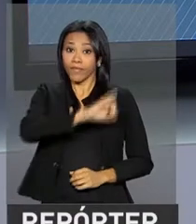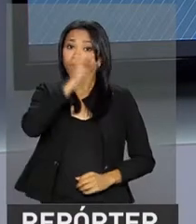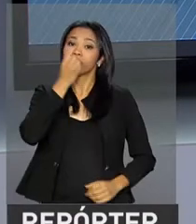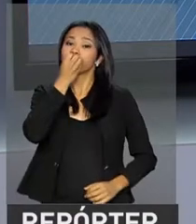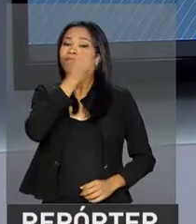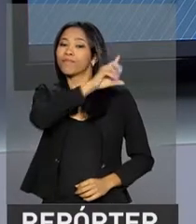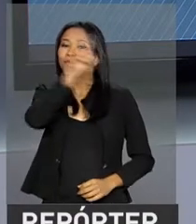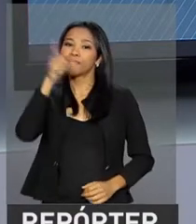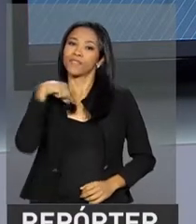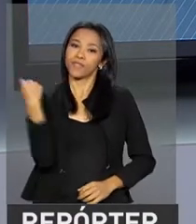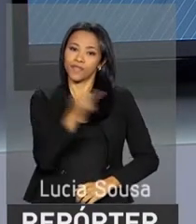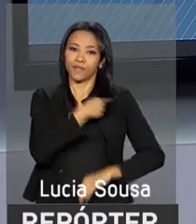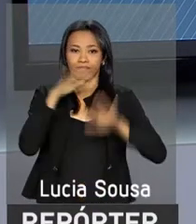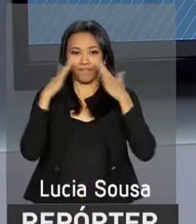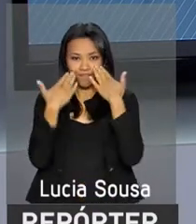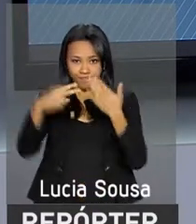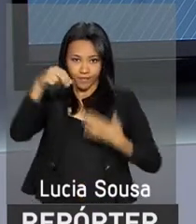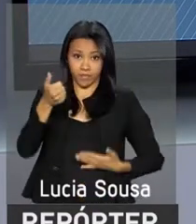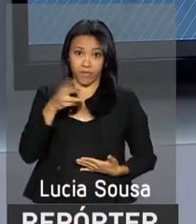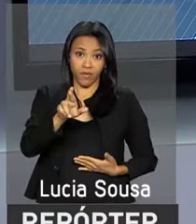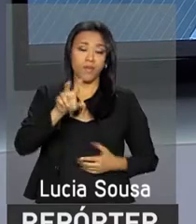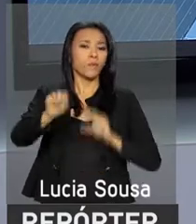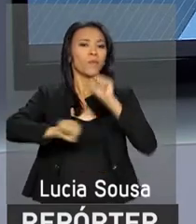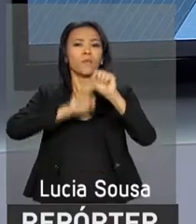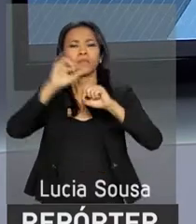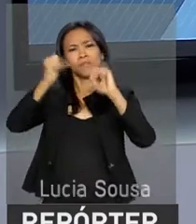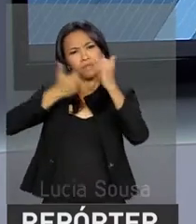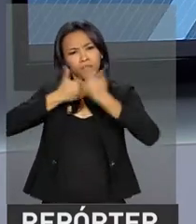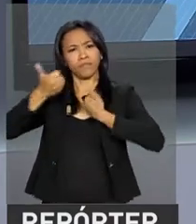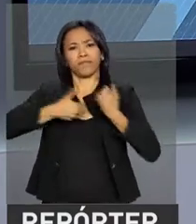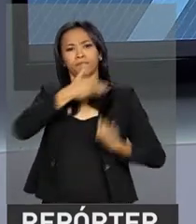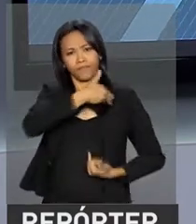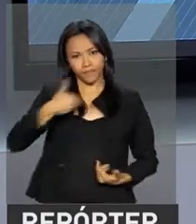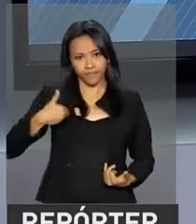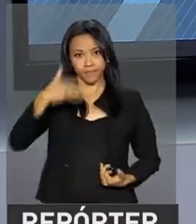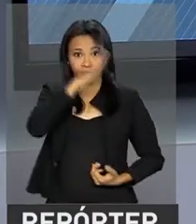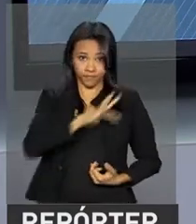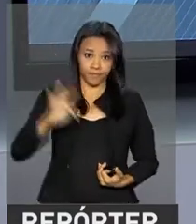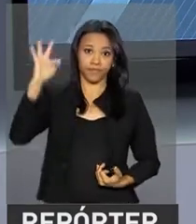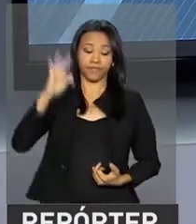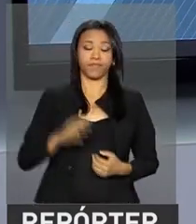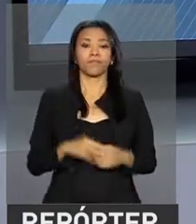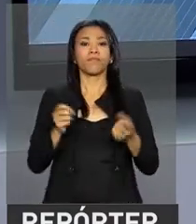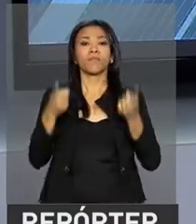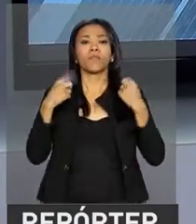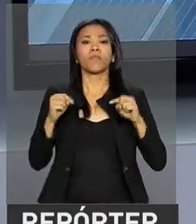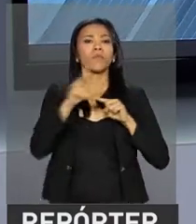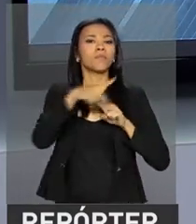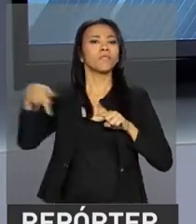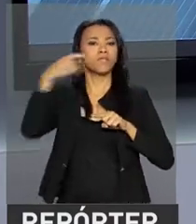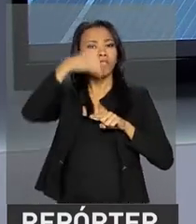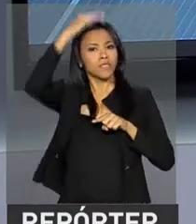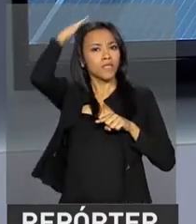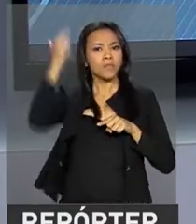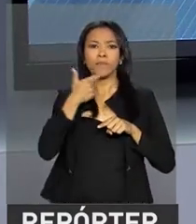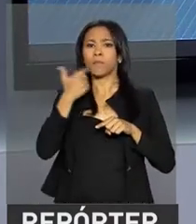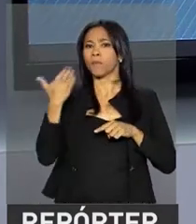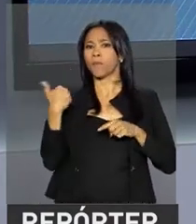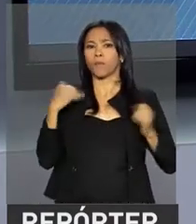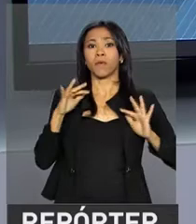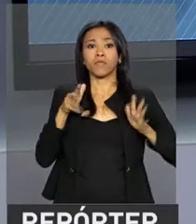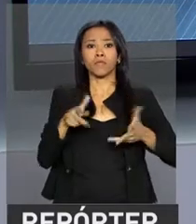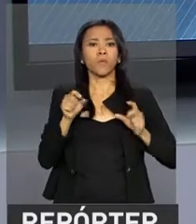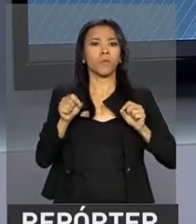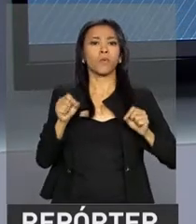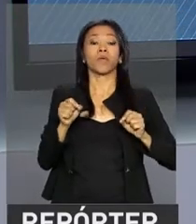Olá, bom dia. Estamos de volta com o repórter NBR e as notícias do governo federal. O presidente Michel Temer participou agora há pouco da